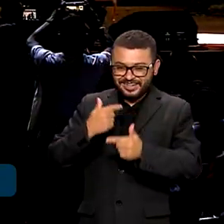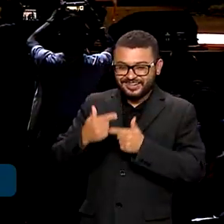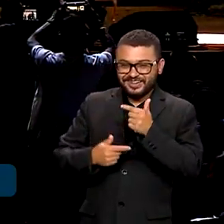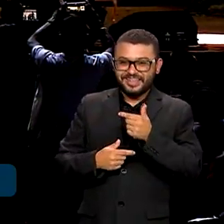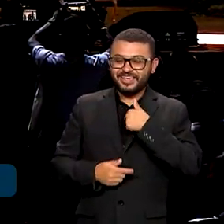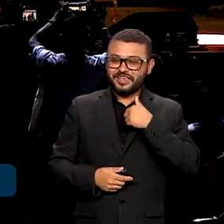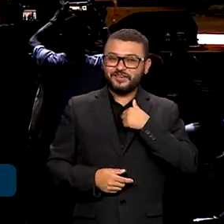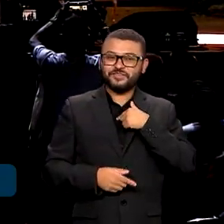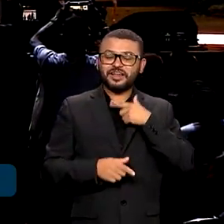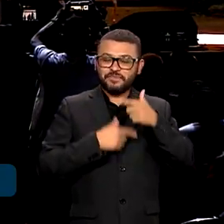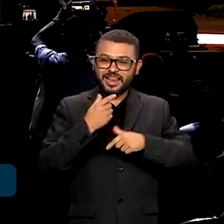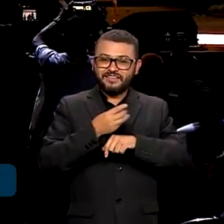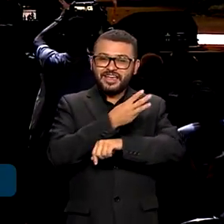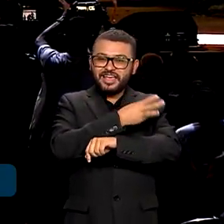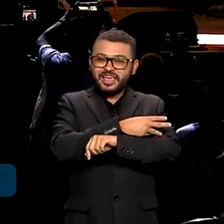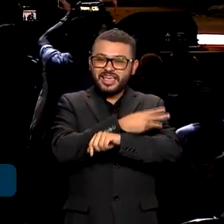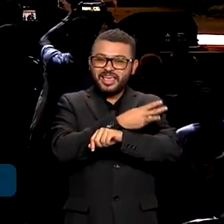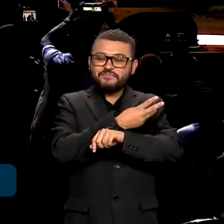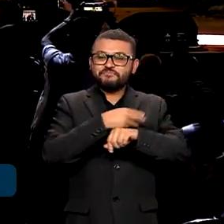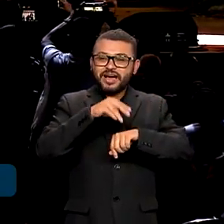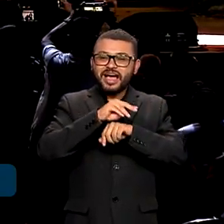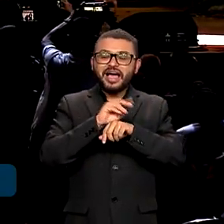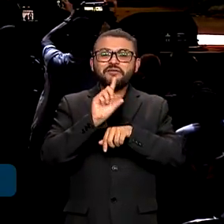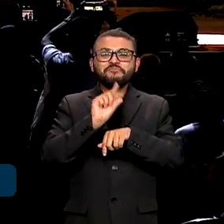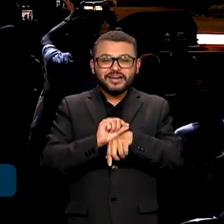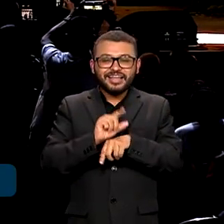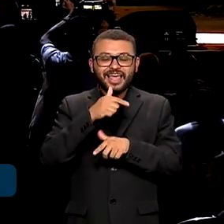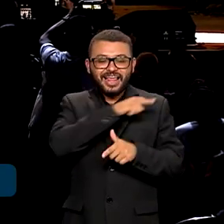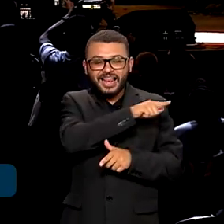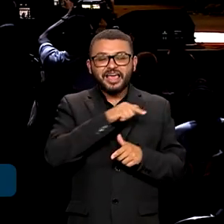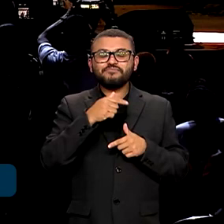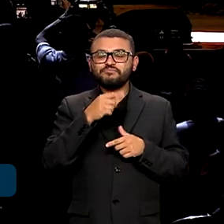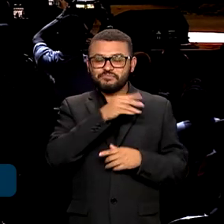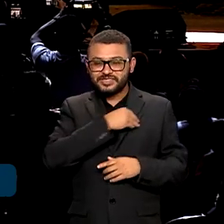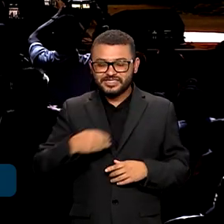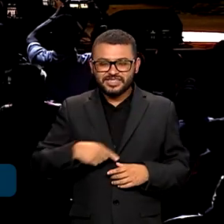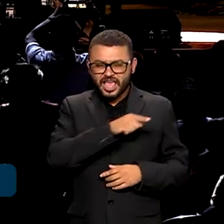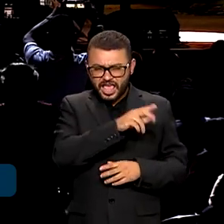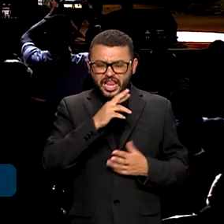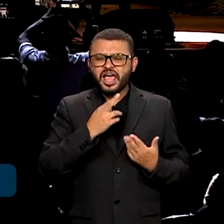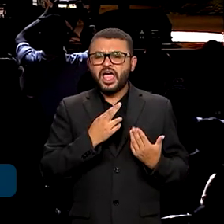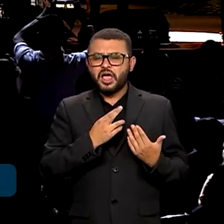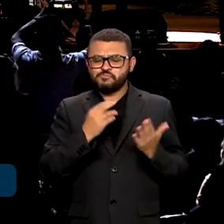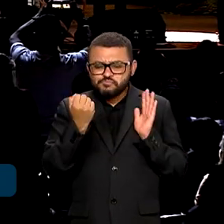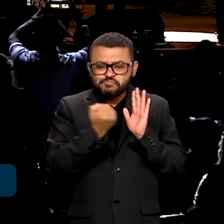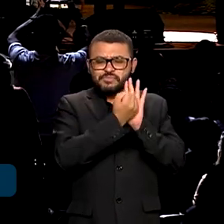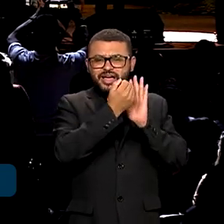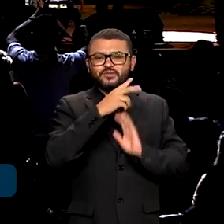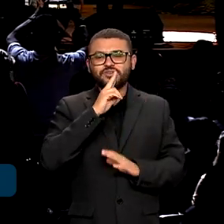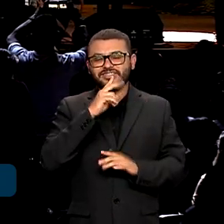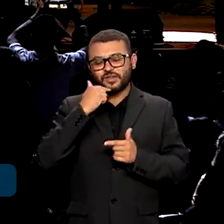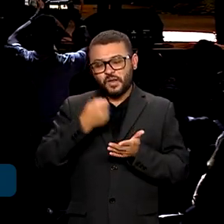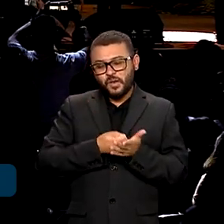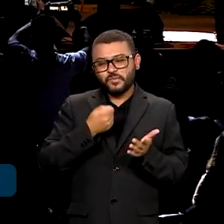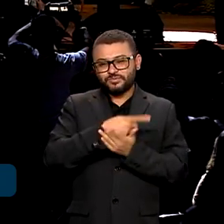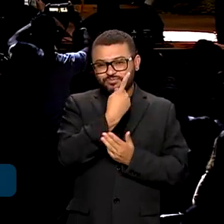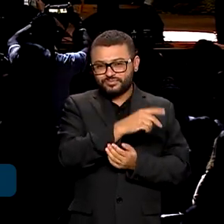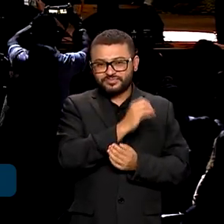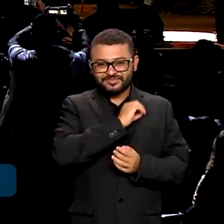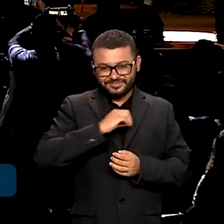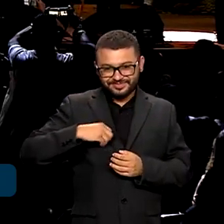superintendente do IBAMA no meu estado quando ela era ministra. E eu sei do símbolo que ela é dessa luta. E eu estava dizendo a ela: